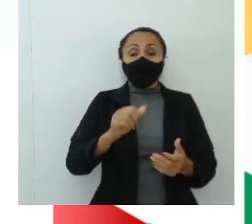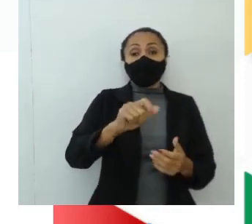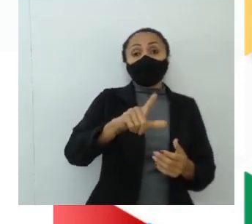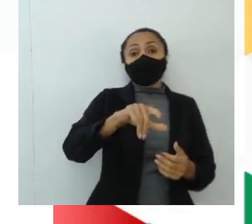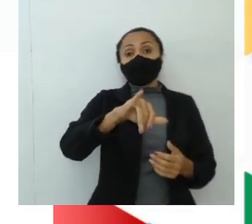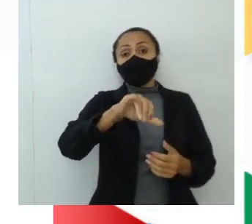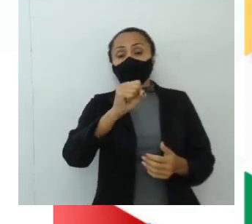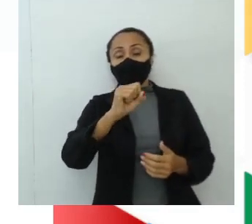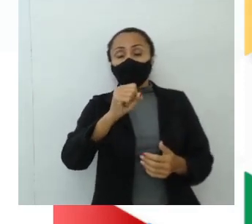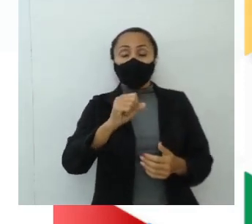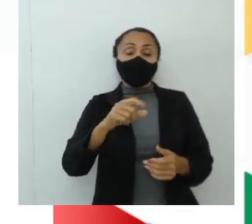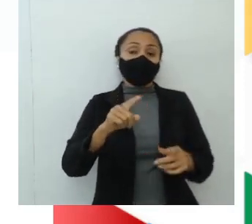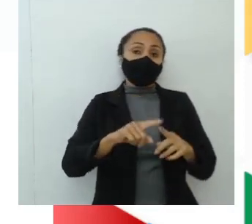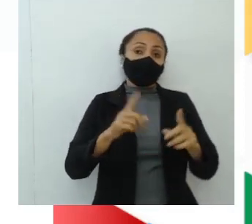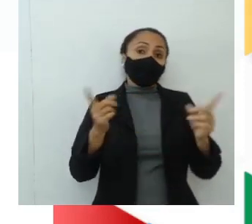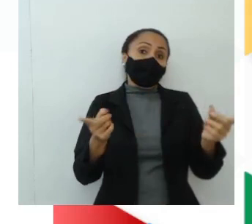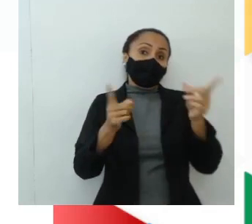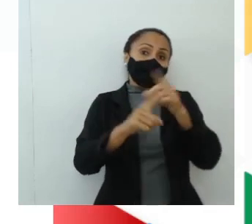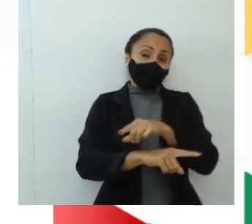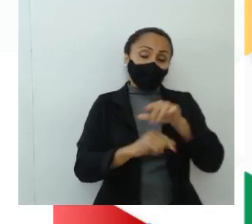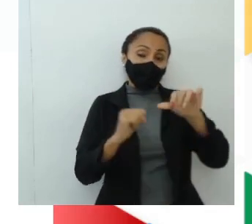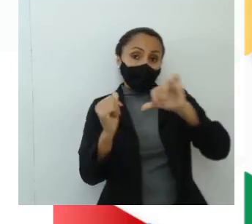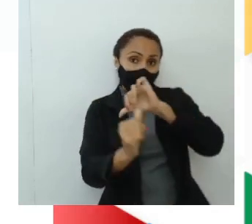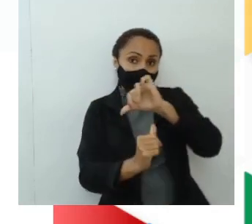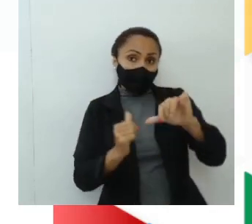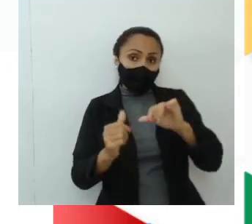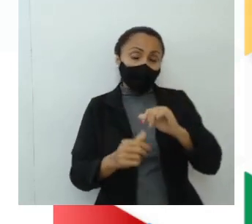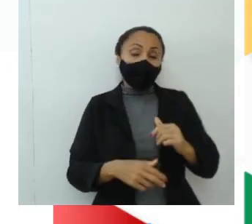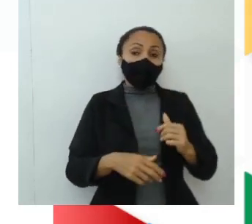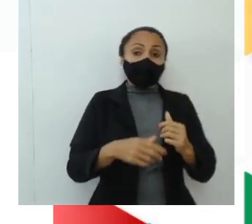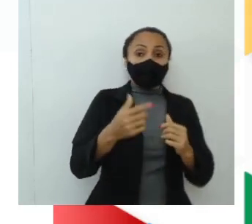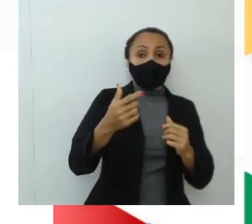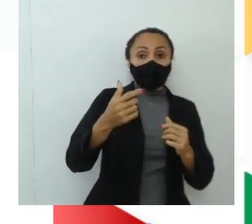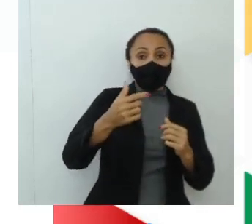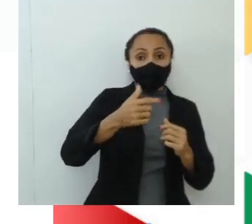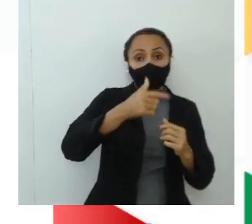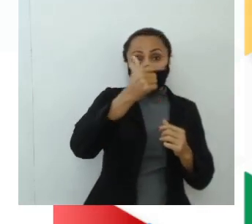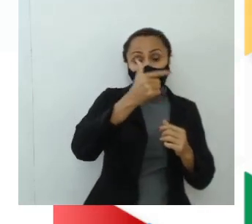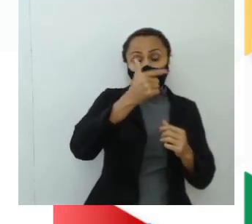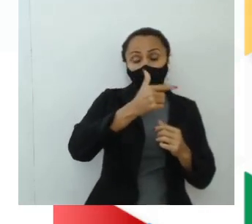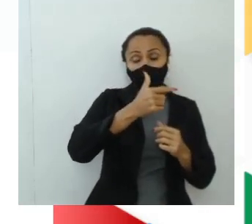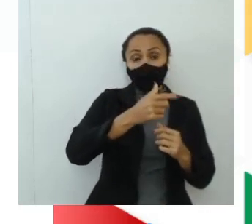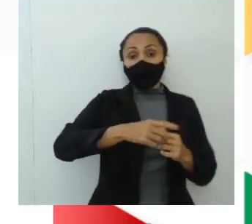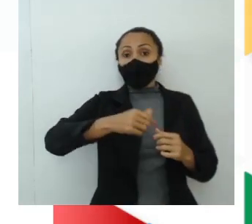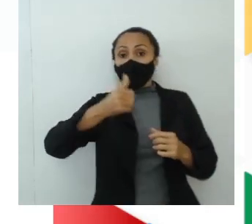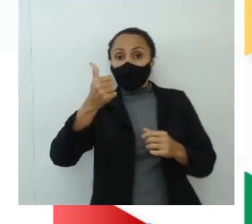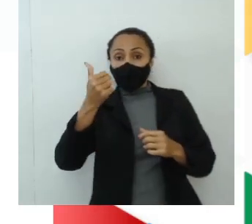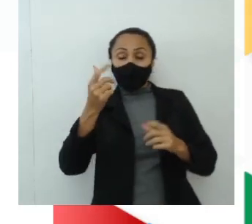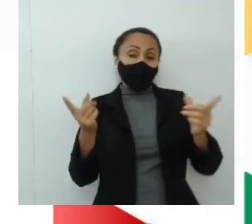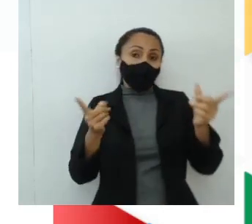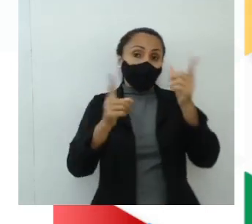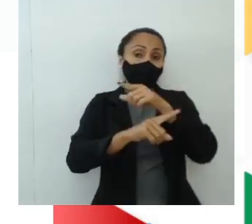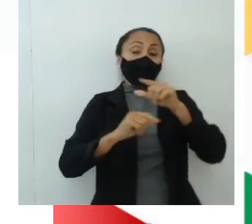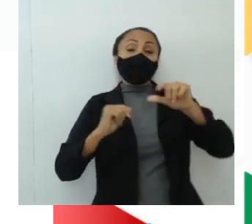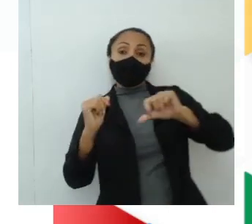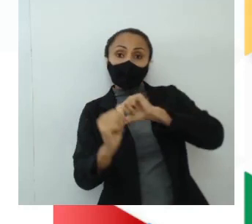a transposição do segundo quadrante para o primeiro quadrante, ele